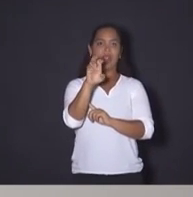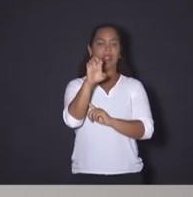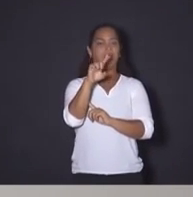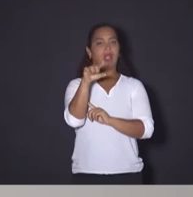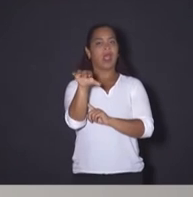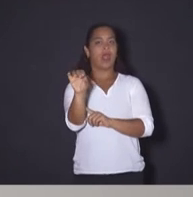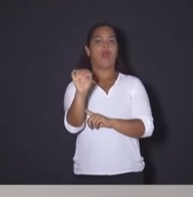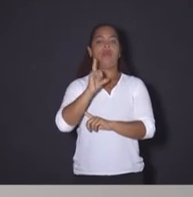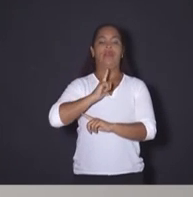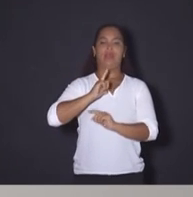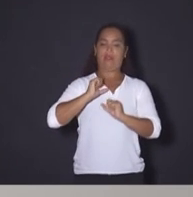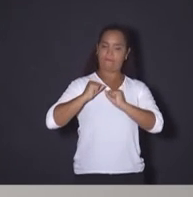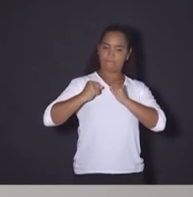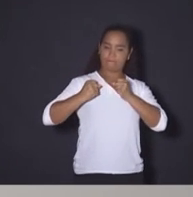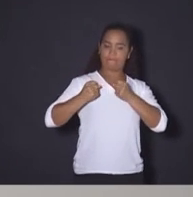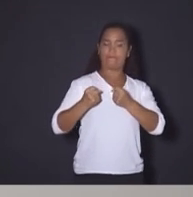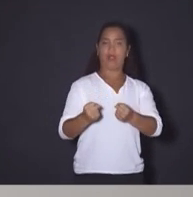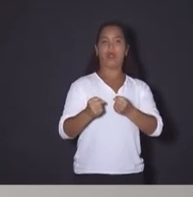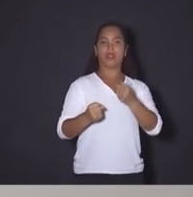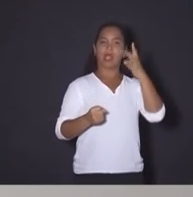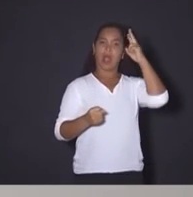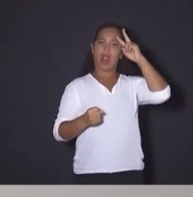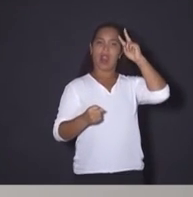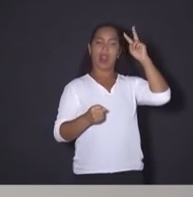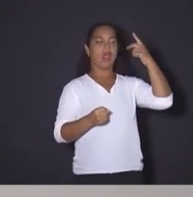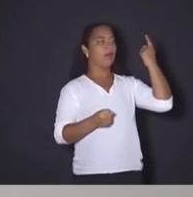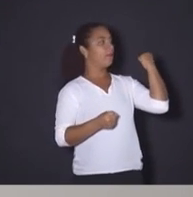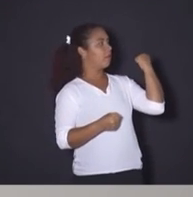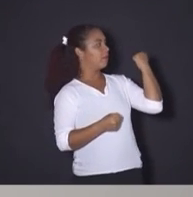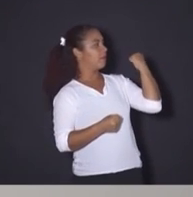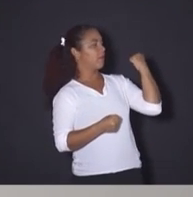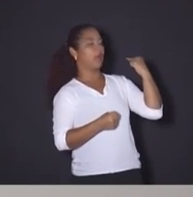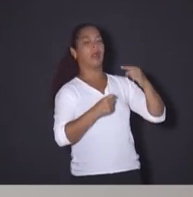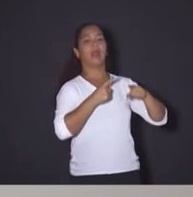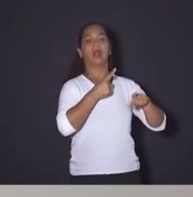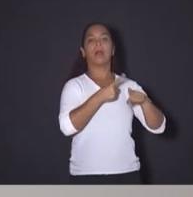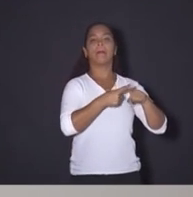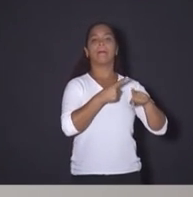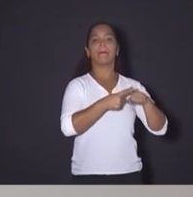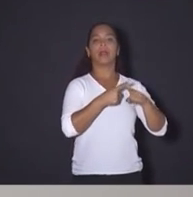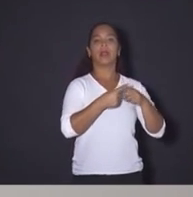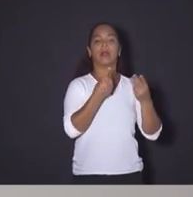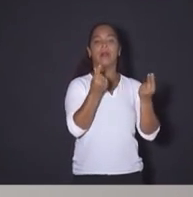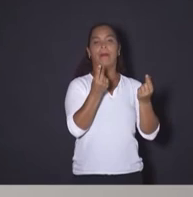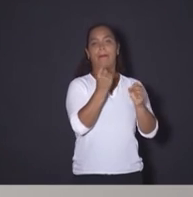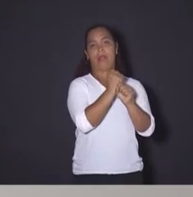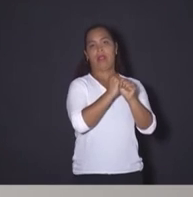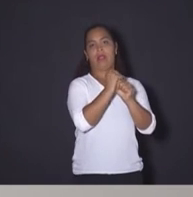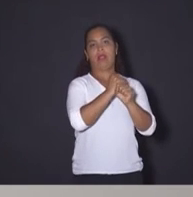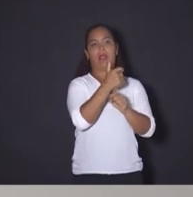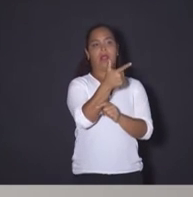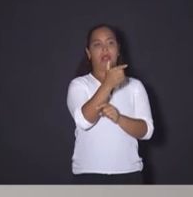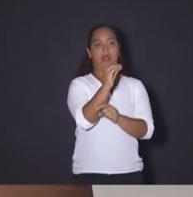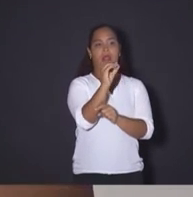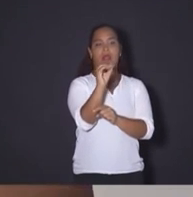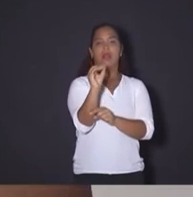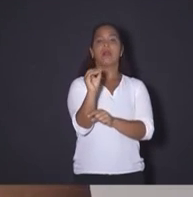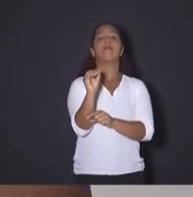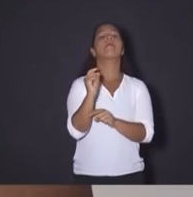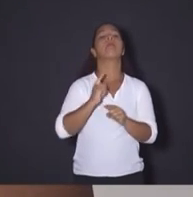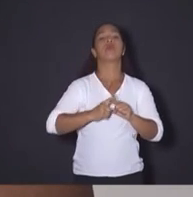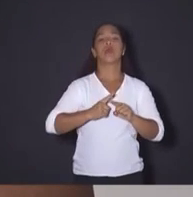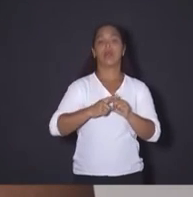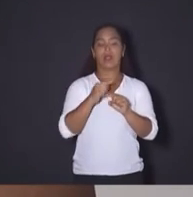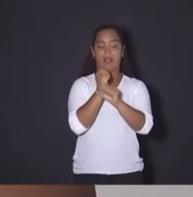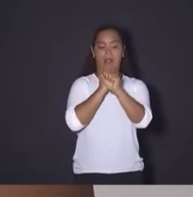força da gente lembrar os compromissos de porque é que há mais de 200 anos se organizou universidade porque